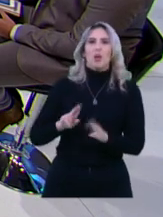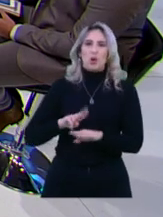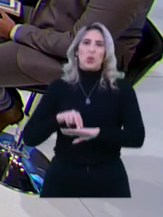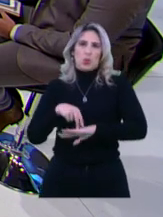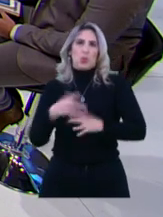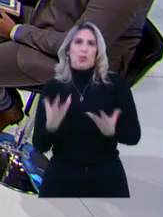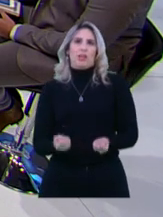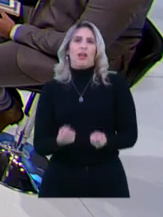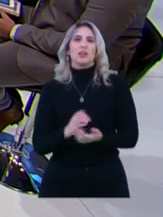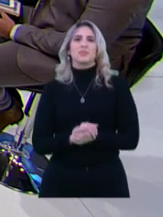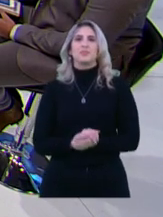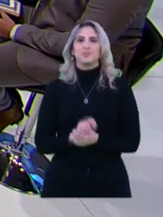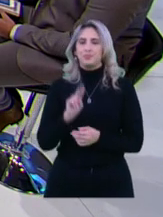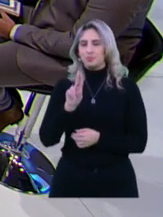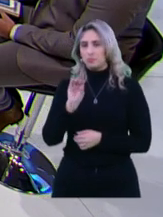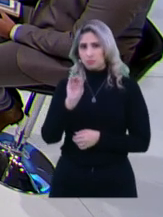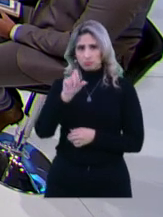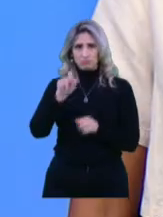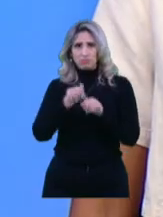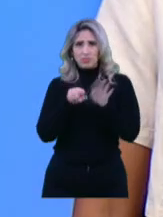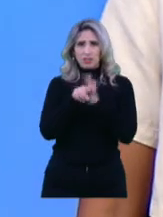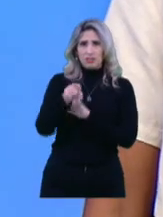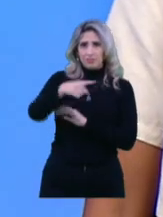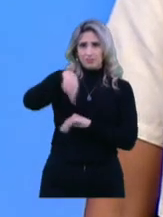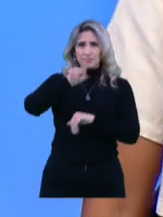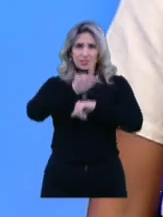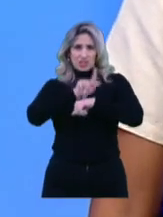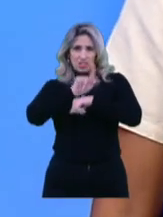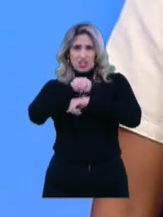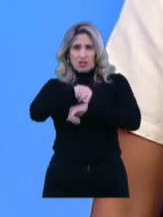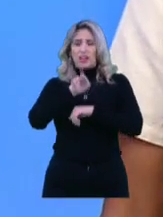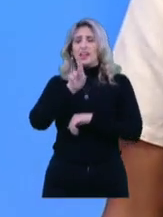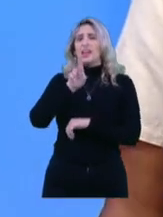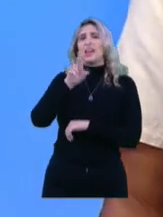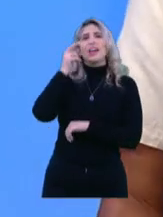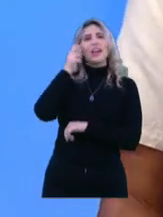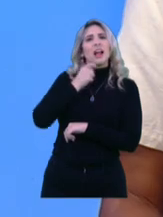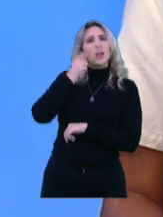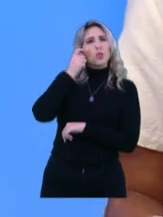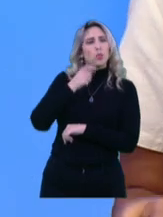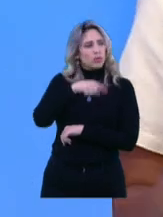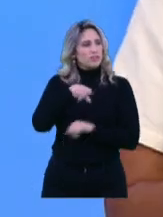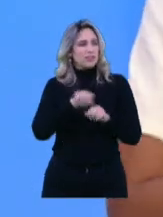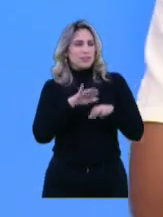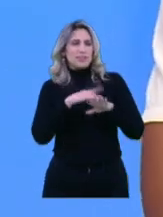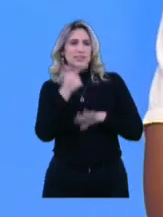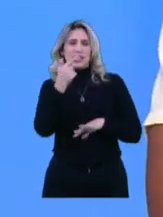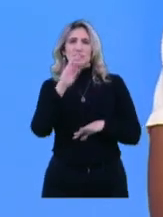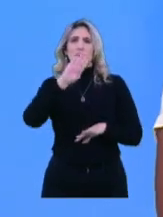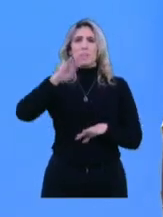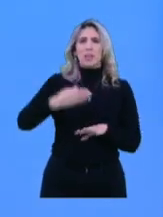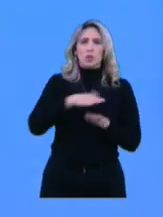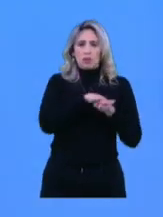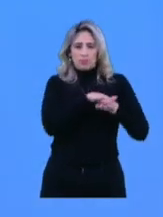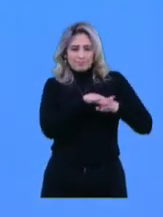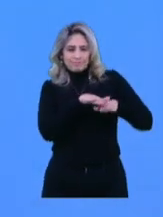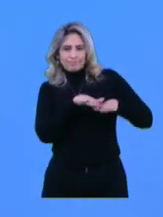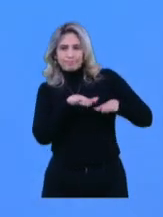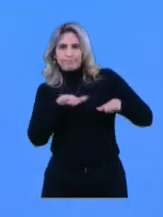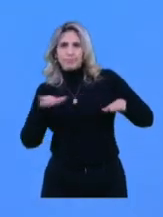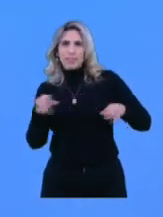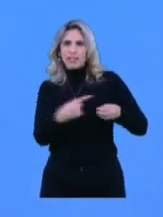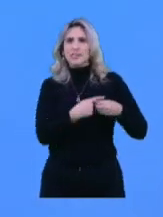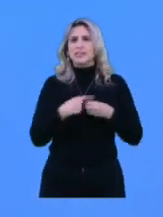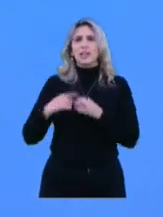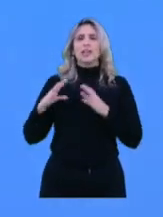candidato o Wall fez um levantamento mostrando que a gestão Ricardo Nunes investiu quase 7 bilhões de reais em asfalto para recapar a